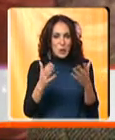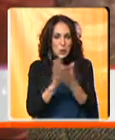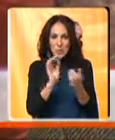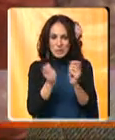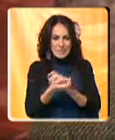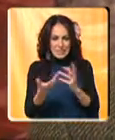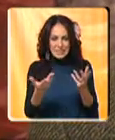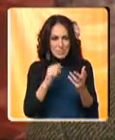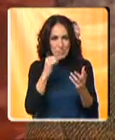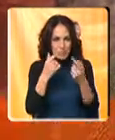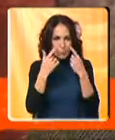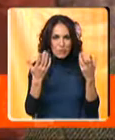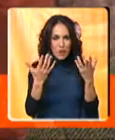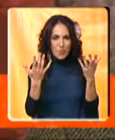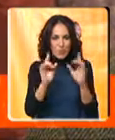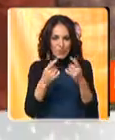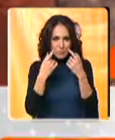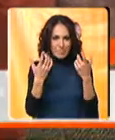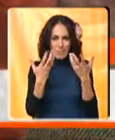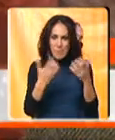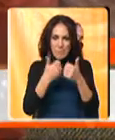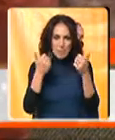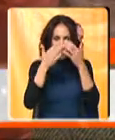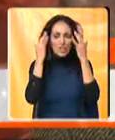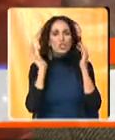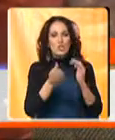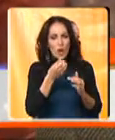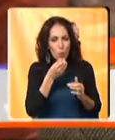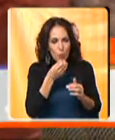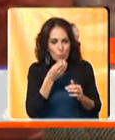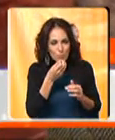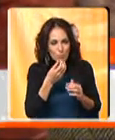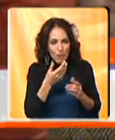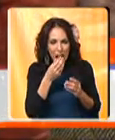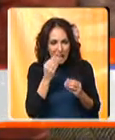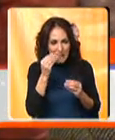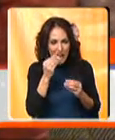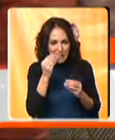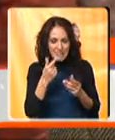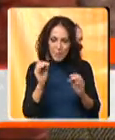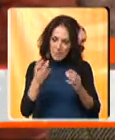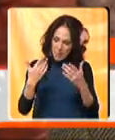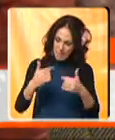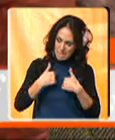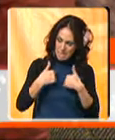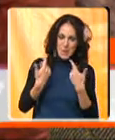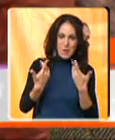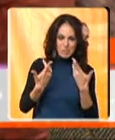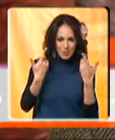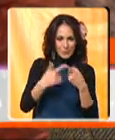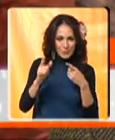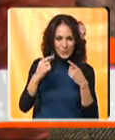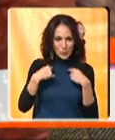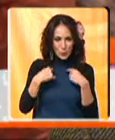mudanças que vão haver, mas está muito melhor. Já consigo comer. A principal é a sua, não é? Sim. A principal é a minha. É diferente